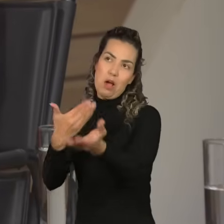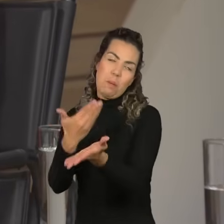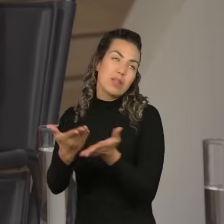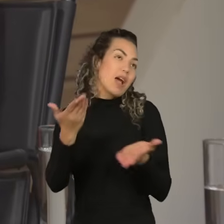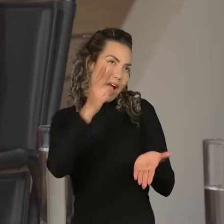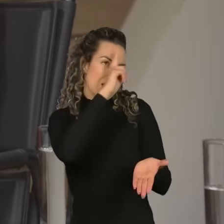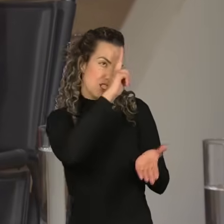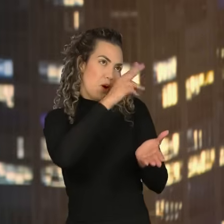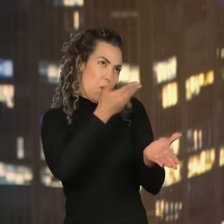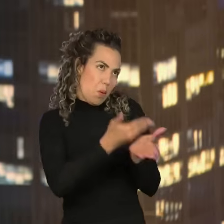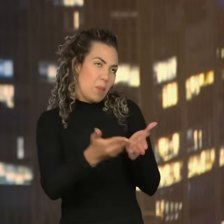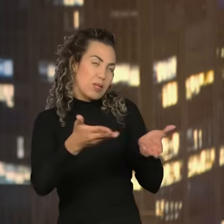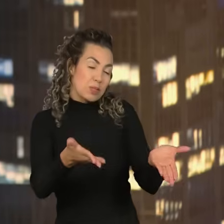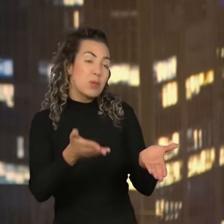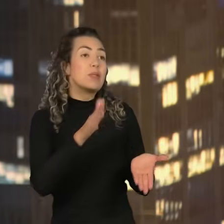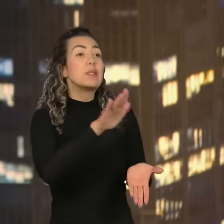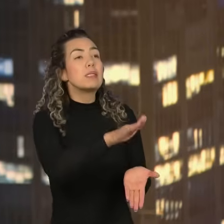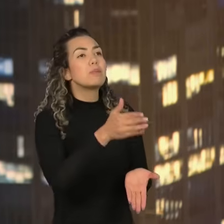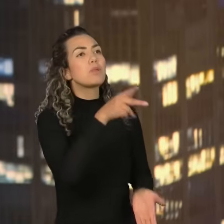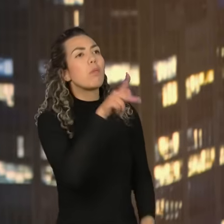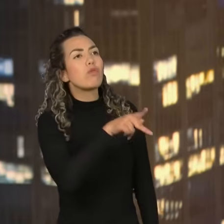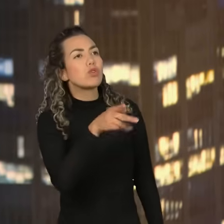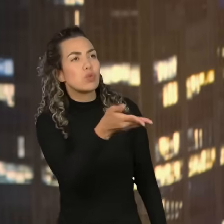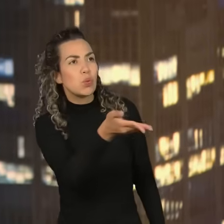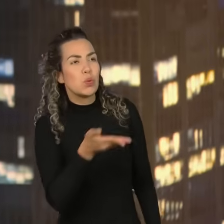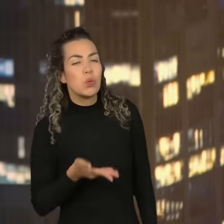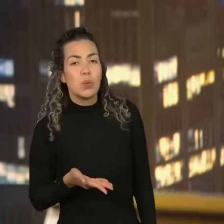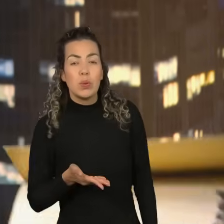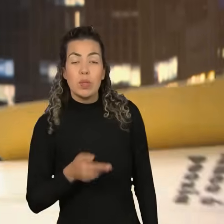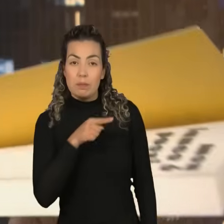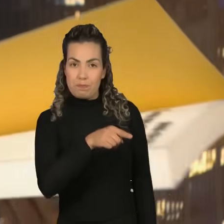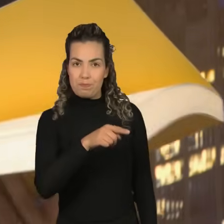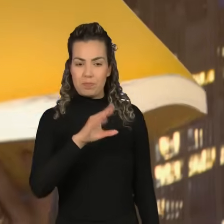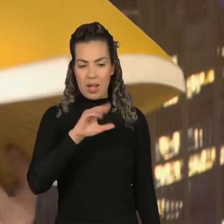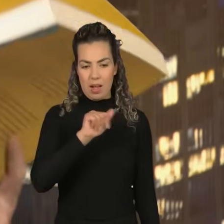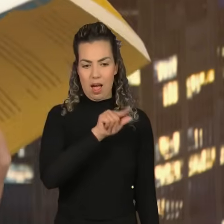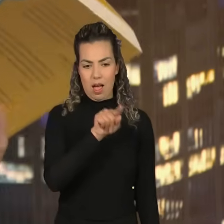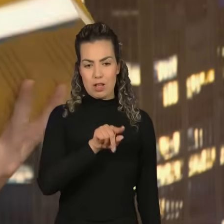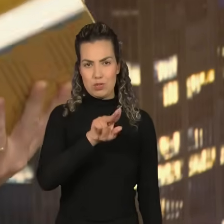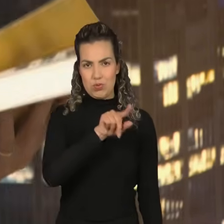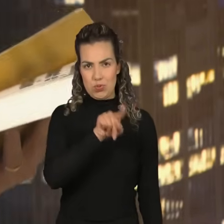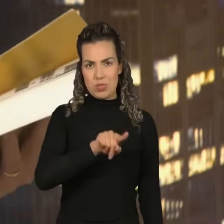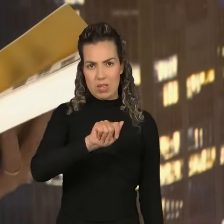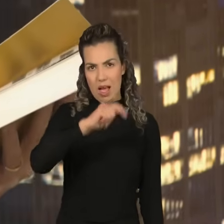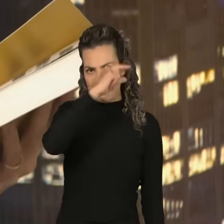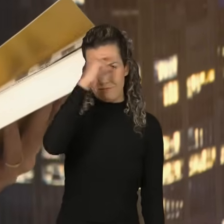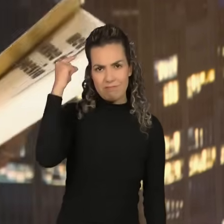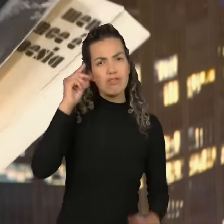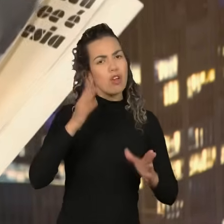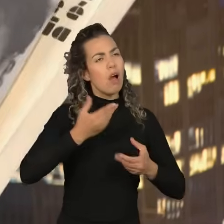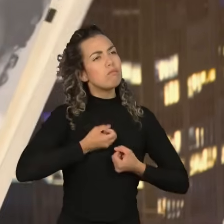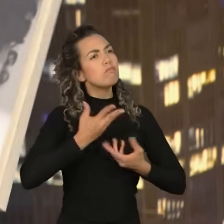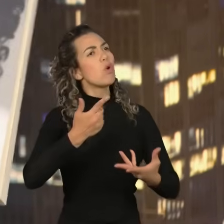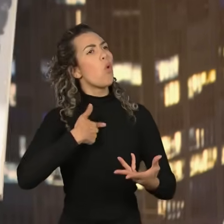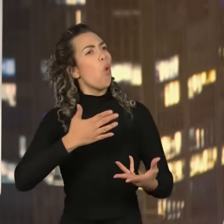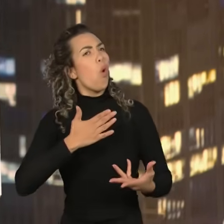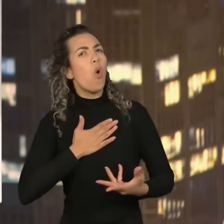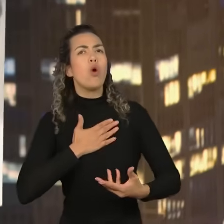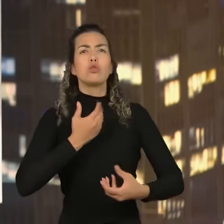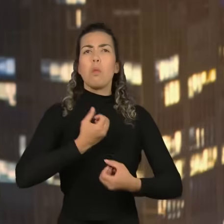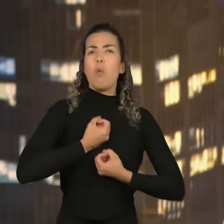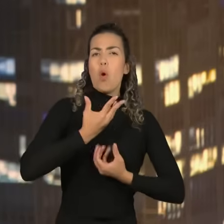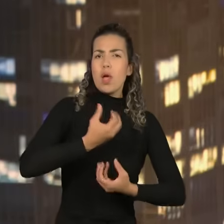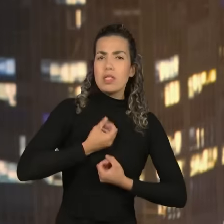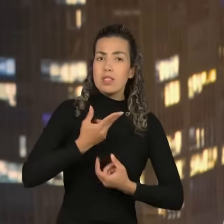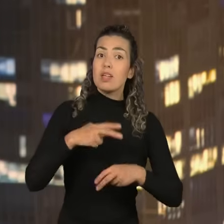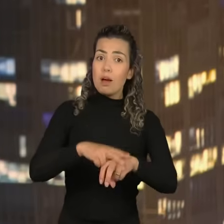né? Bom, professora, o Cazuza declarou que o lance dele era poesia, que inclusive é o título desse livro aqui, da